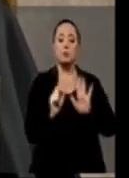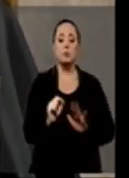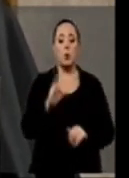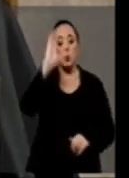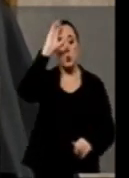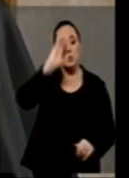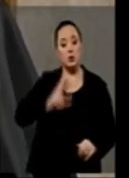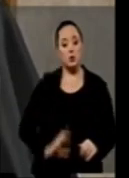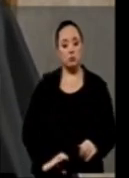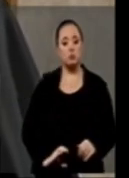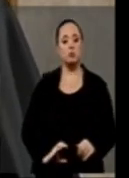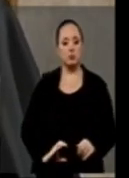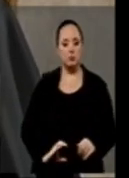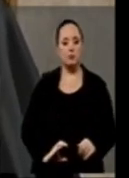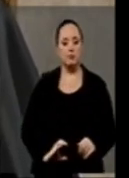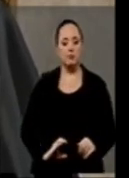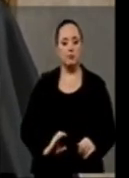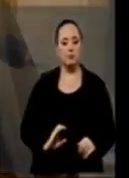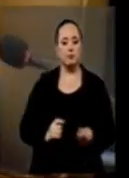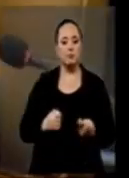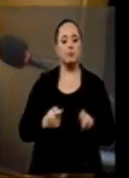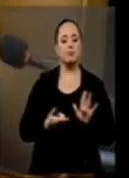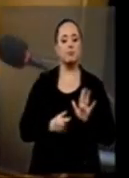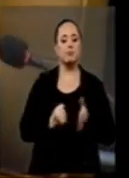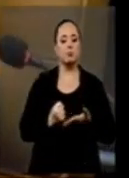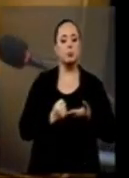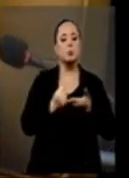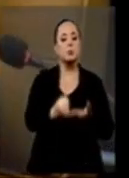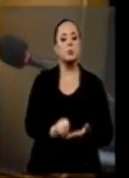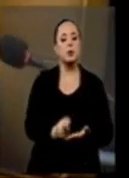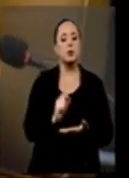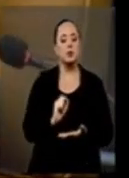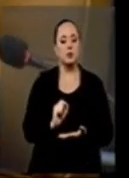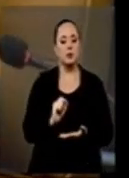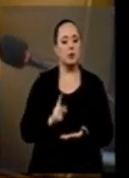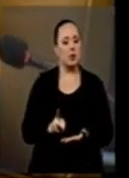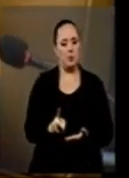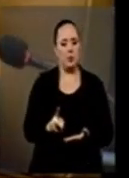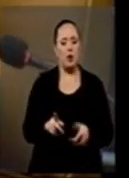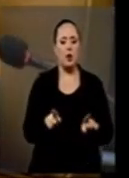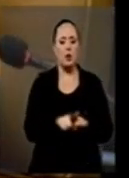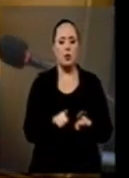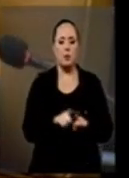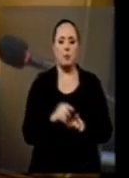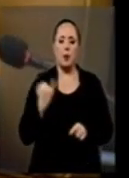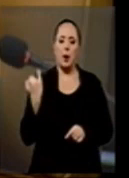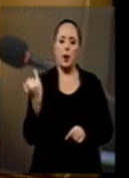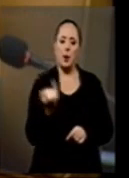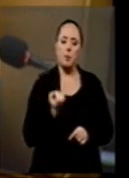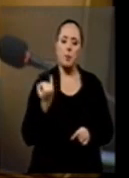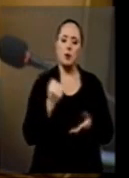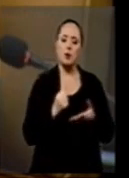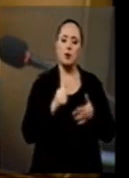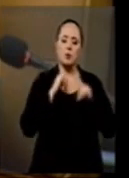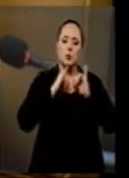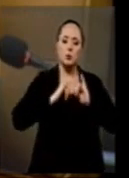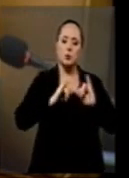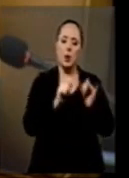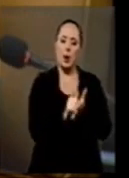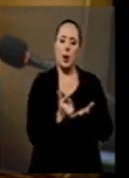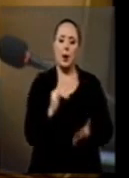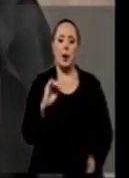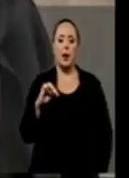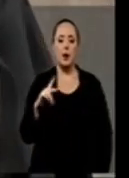com a indispensável contribuição da imprensa tome conhecimento das decisões públicas e